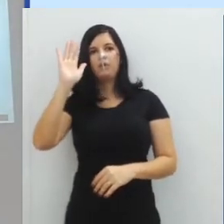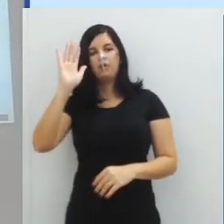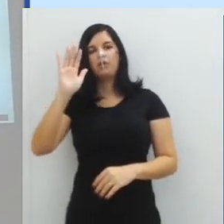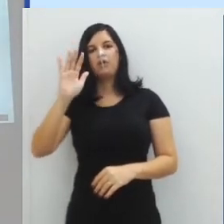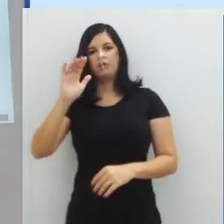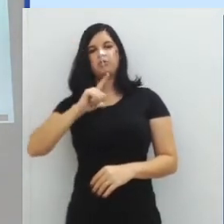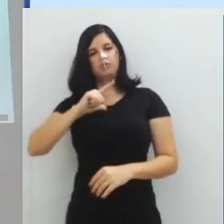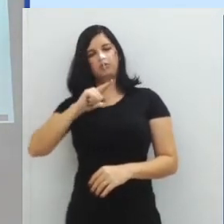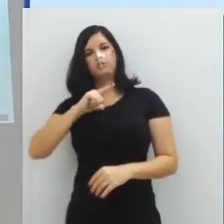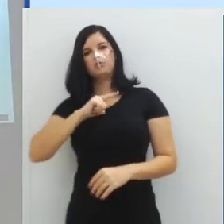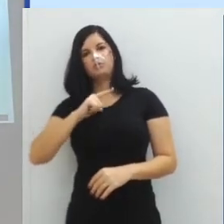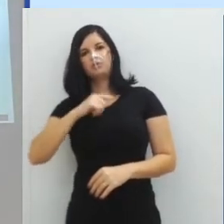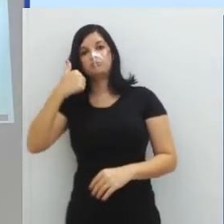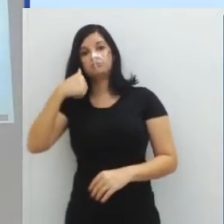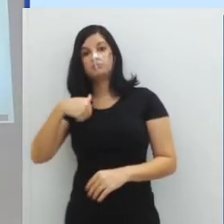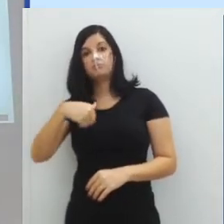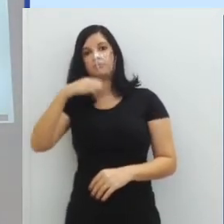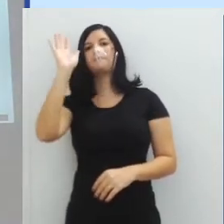eu vou ter